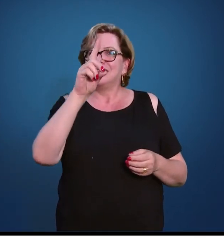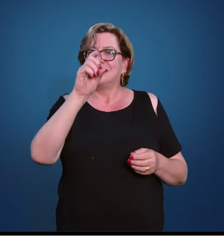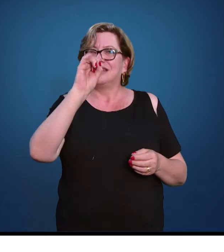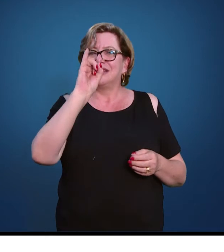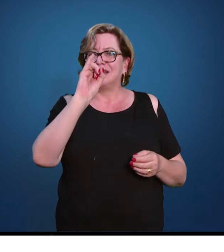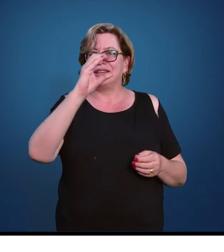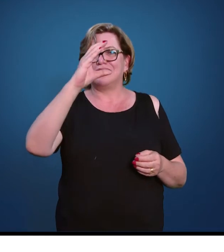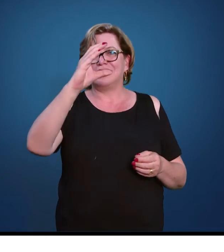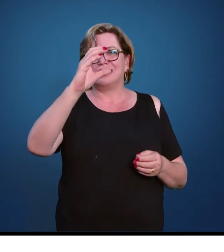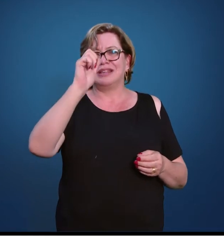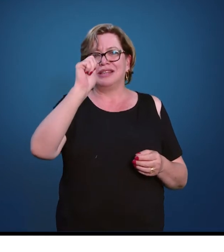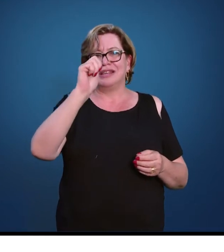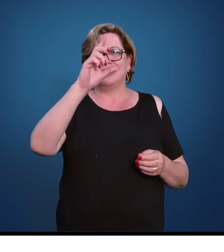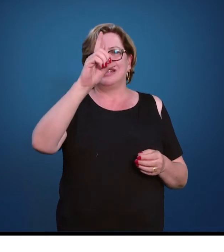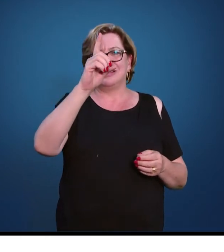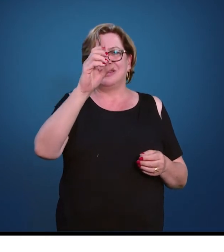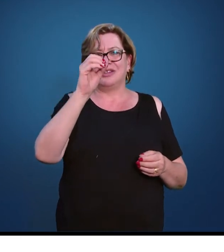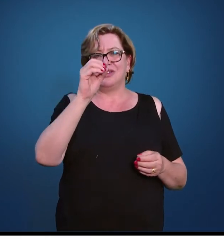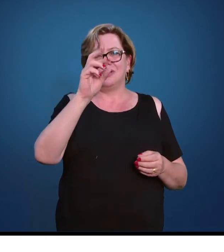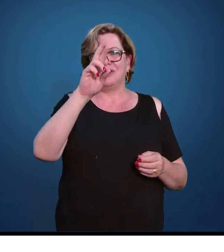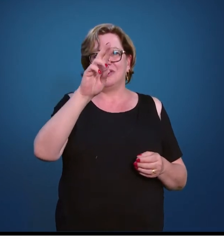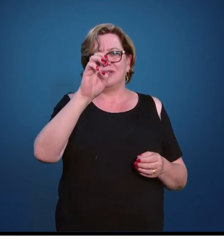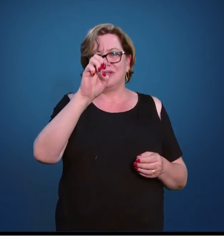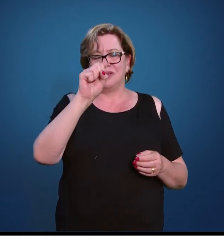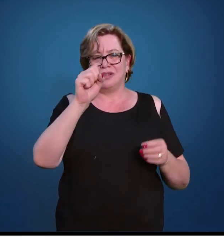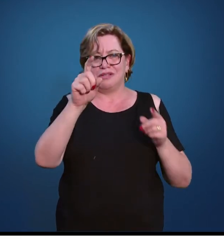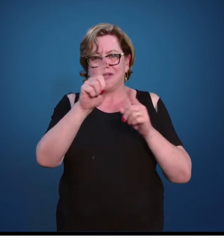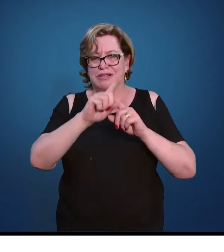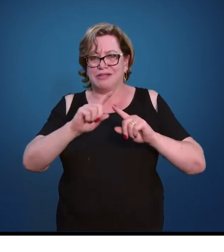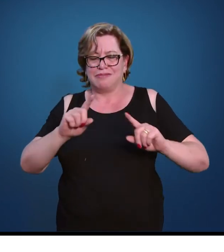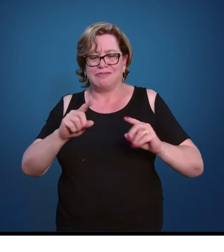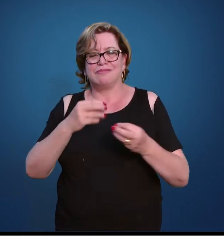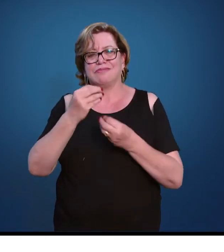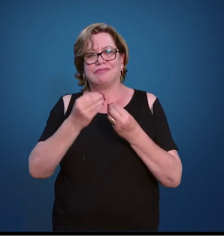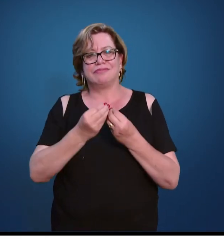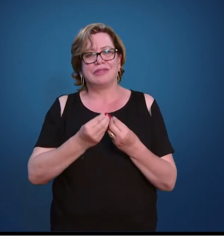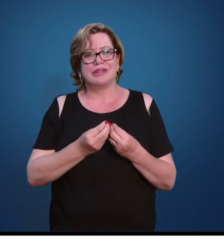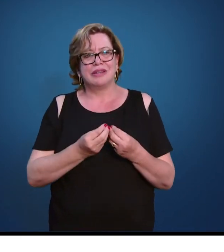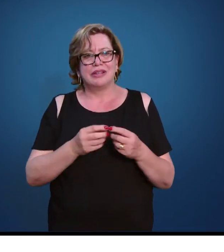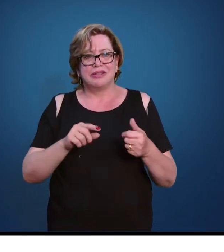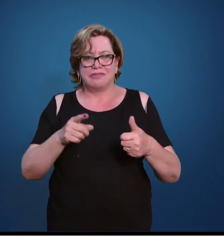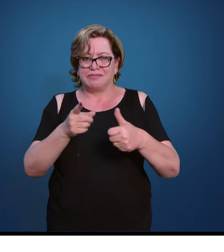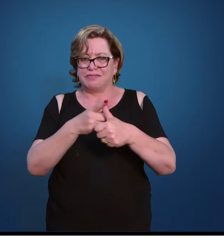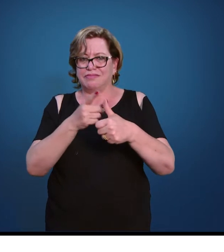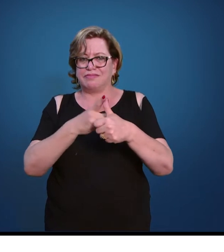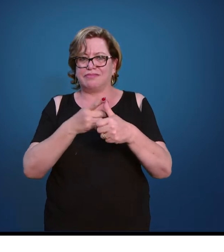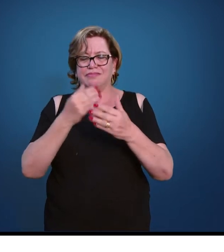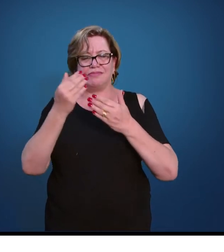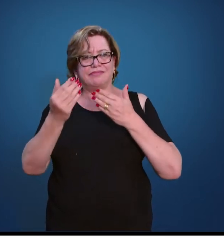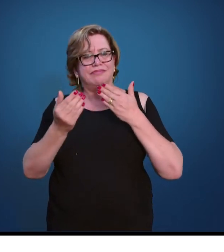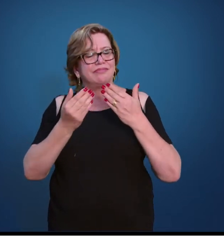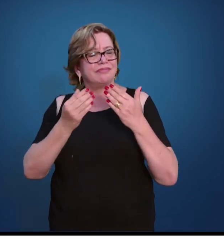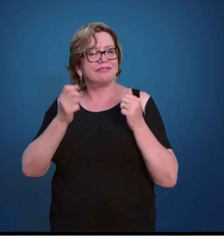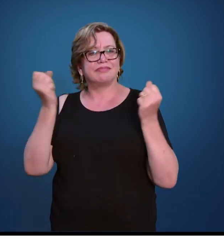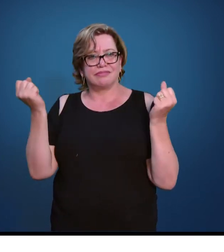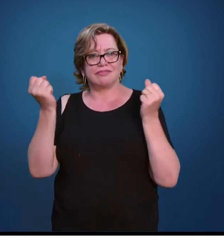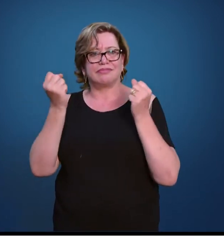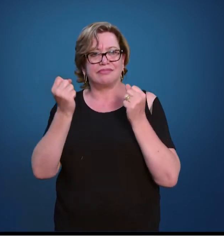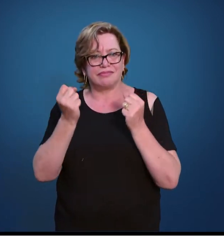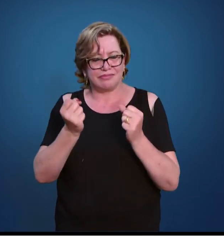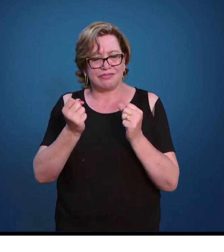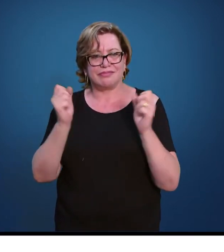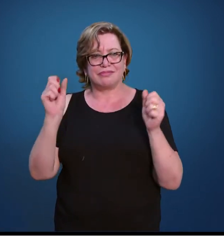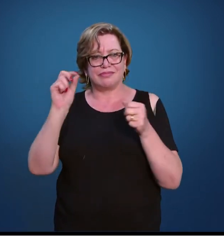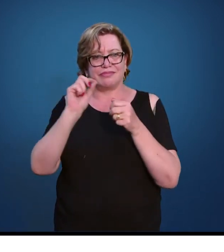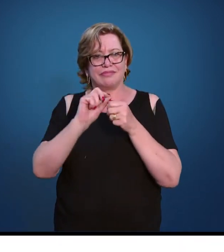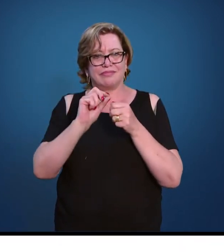trabalhando especificamente a fórmula desses indicadores. A primeira análise que pode ser feita, e isto